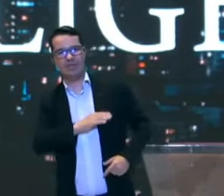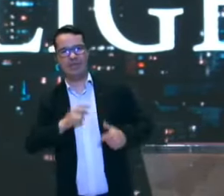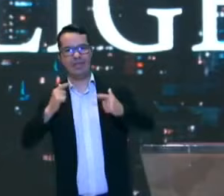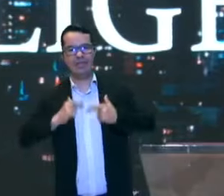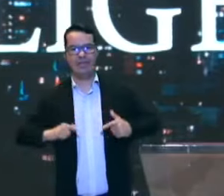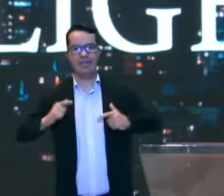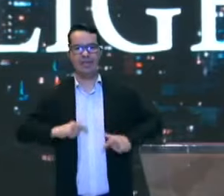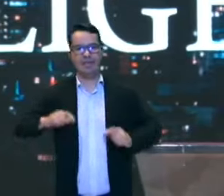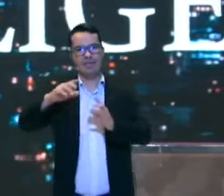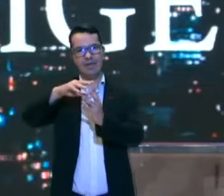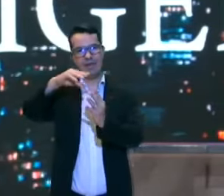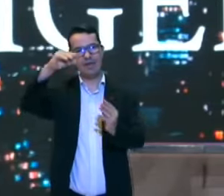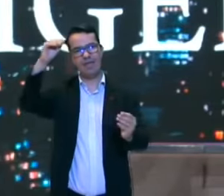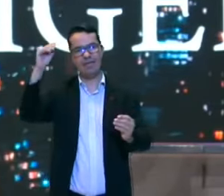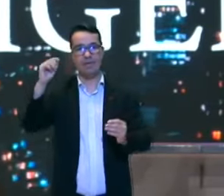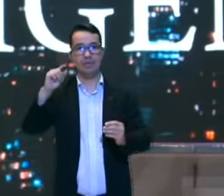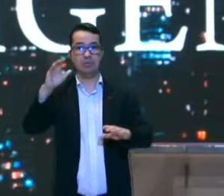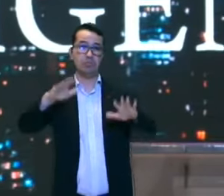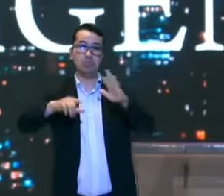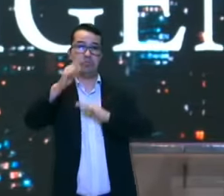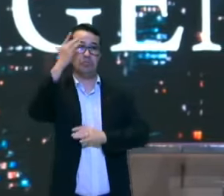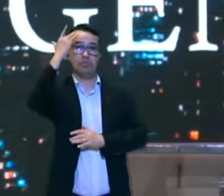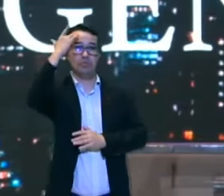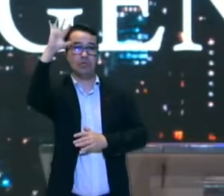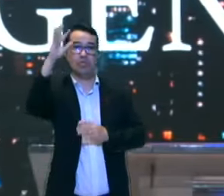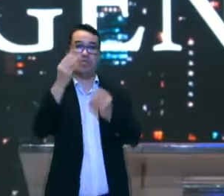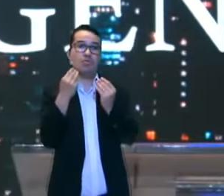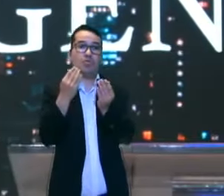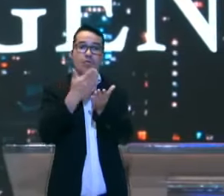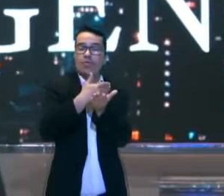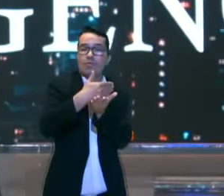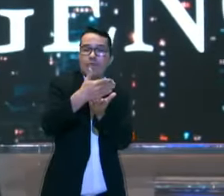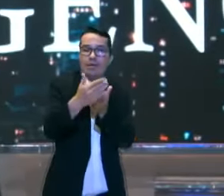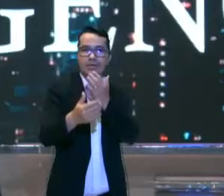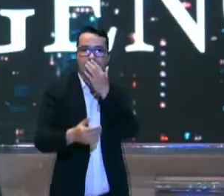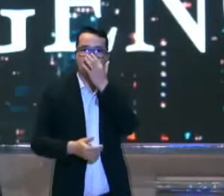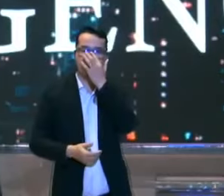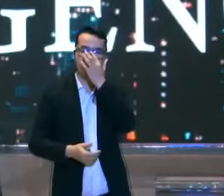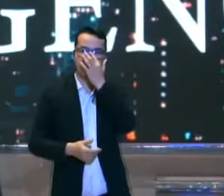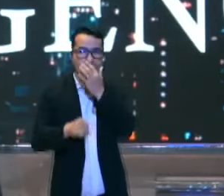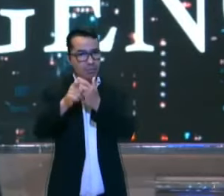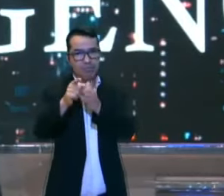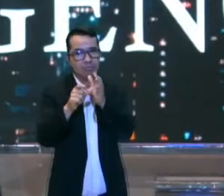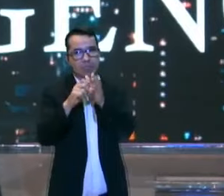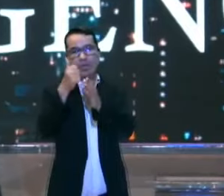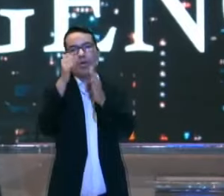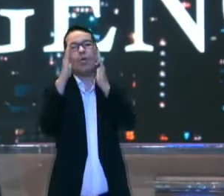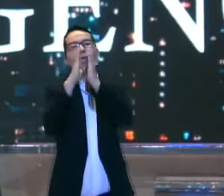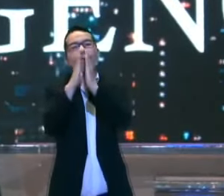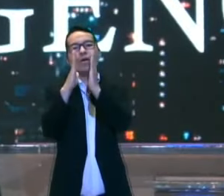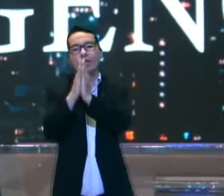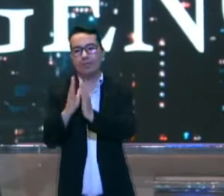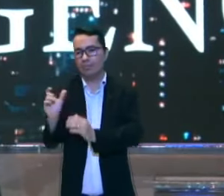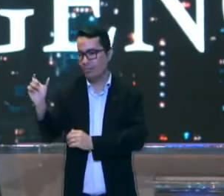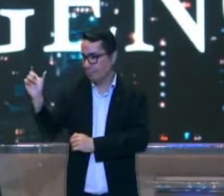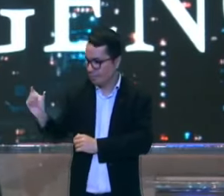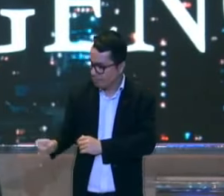onde começa. Deixa eu te explicar. Ora pelo teu inimigo, por aquele que te